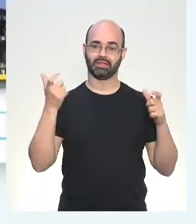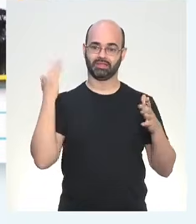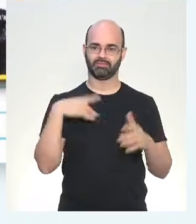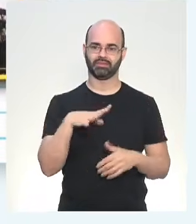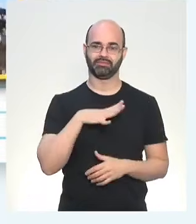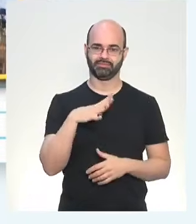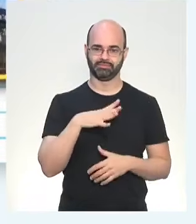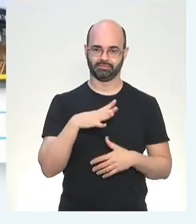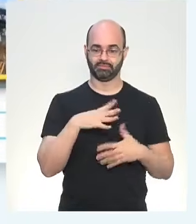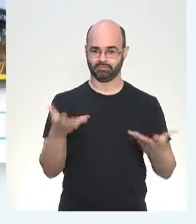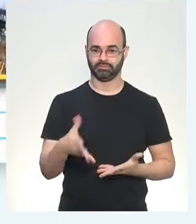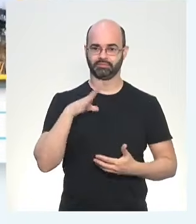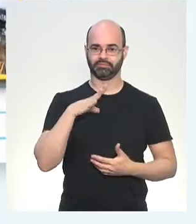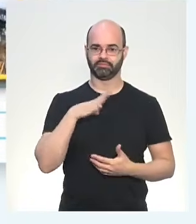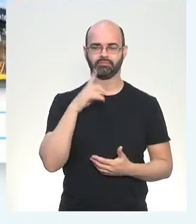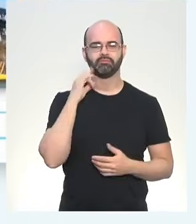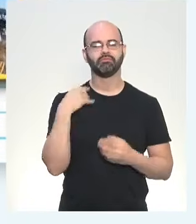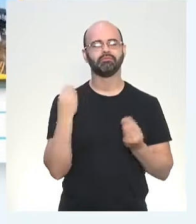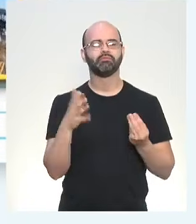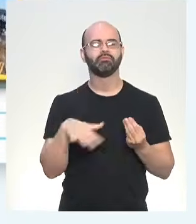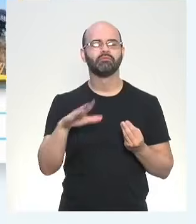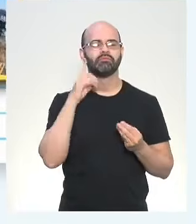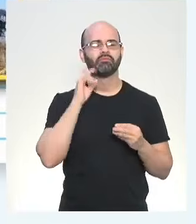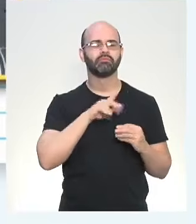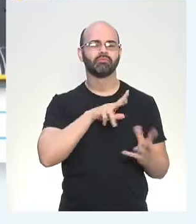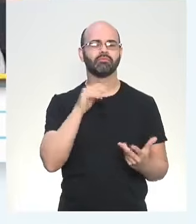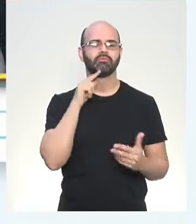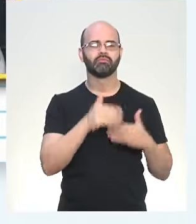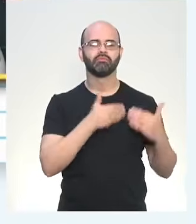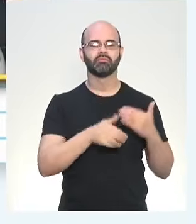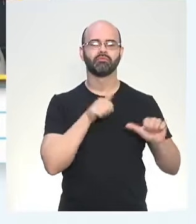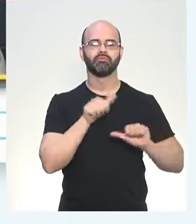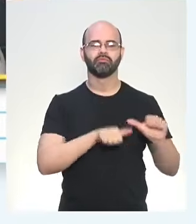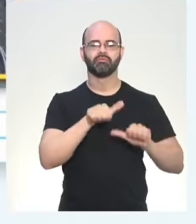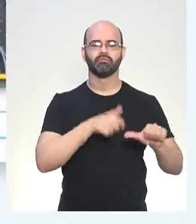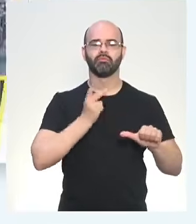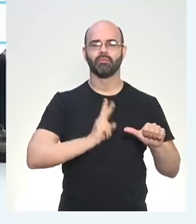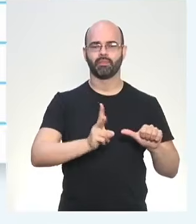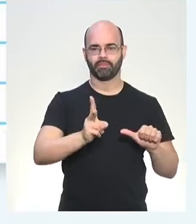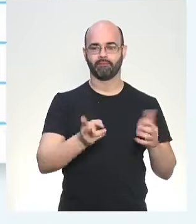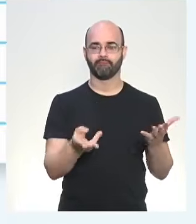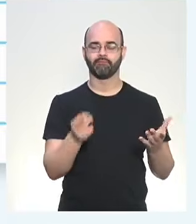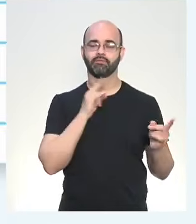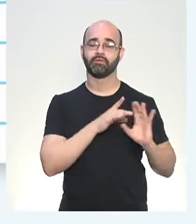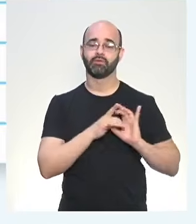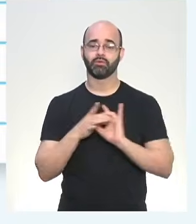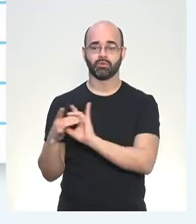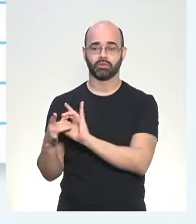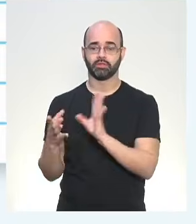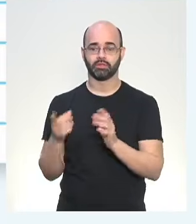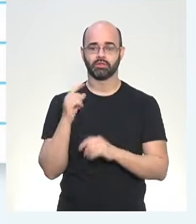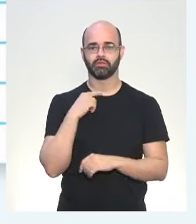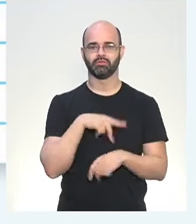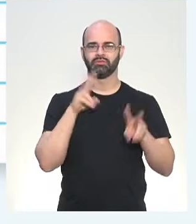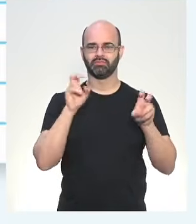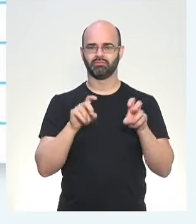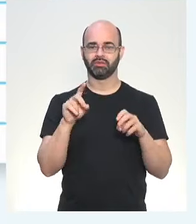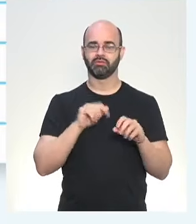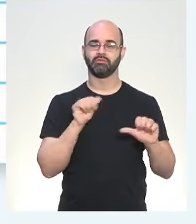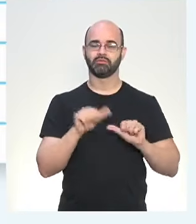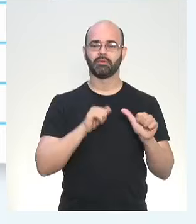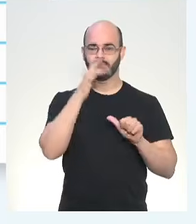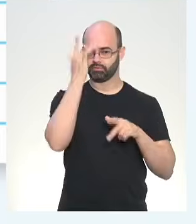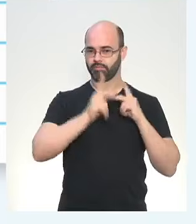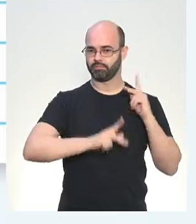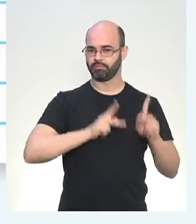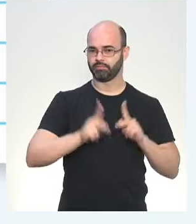a realização de uma leitura dessa realidade geográfica em constante transformação. É nesse contexto que surge o termo arranjo